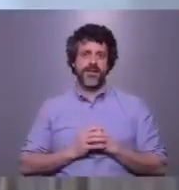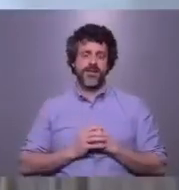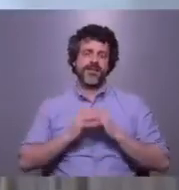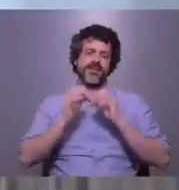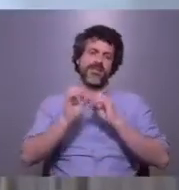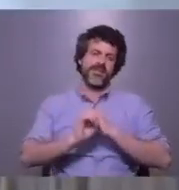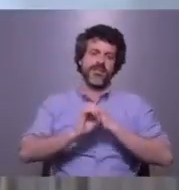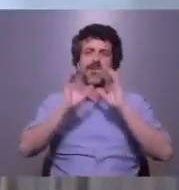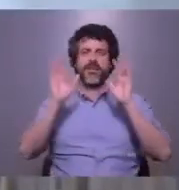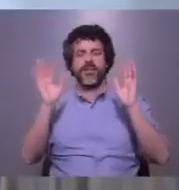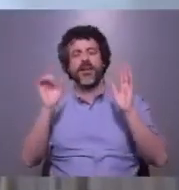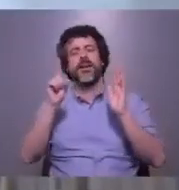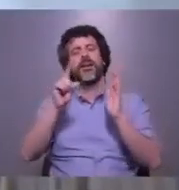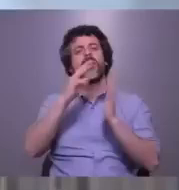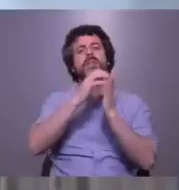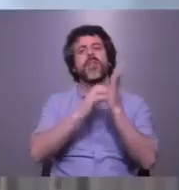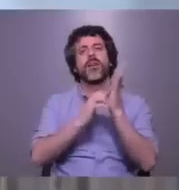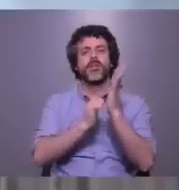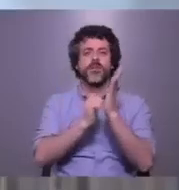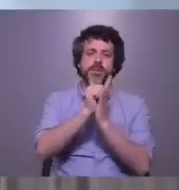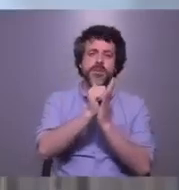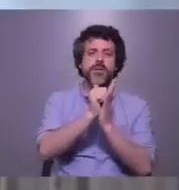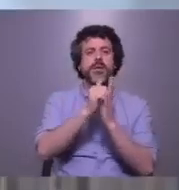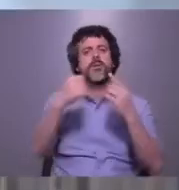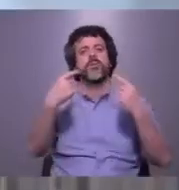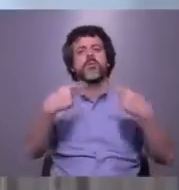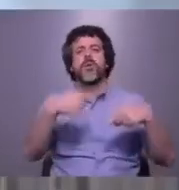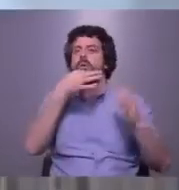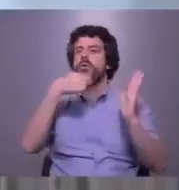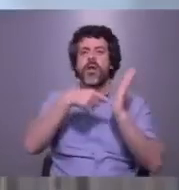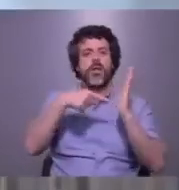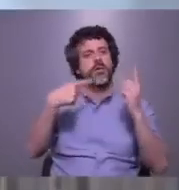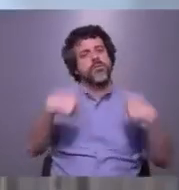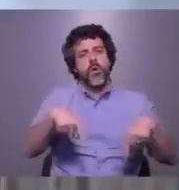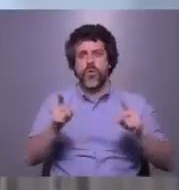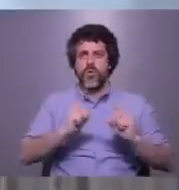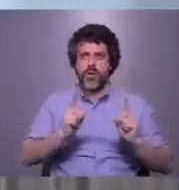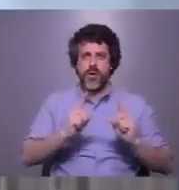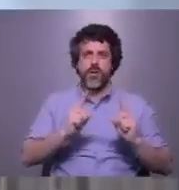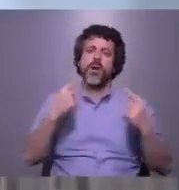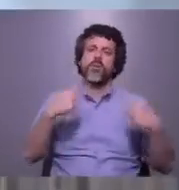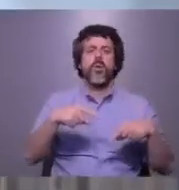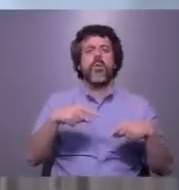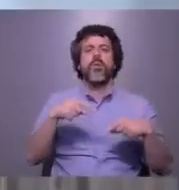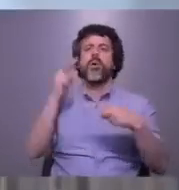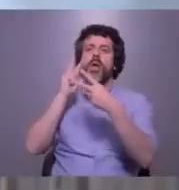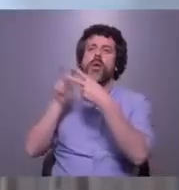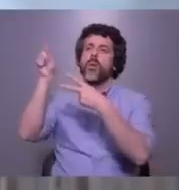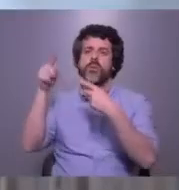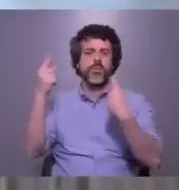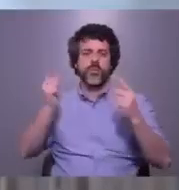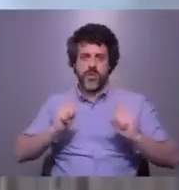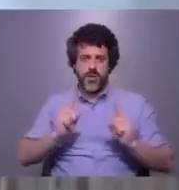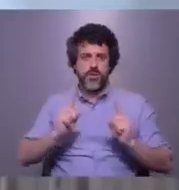Obviamente o Evangelho não nos fala apenas desta primeira dimensão, do chamamento ao encontro. Jesus